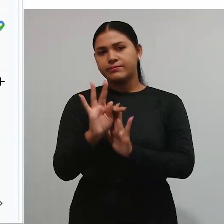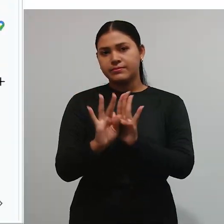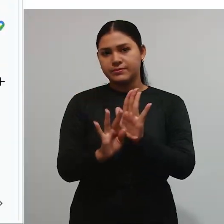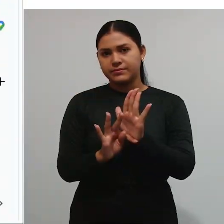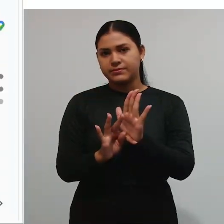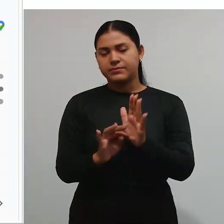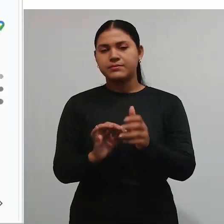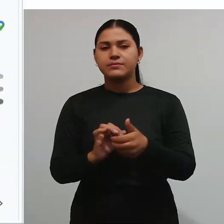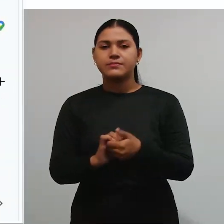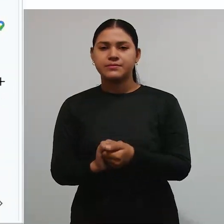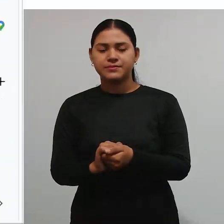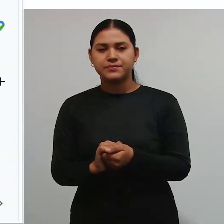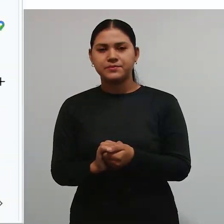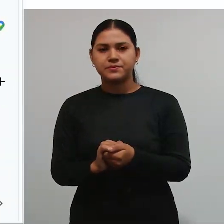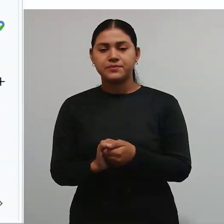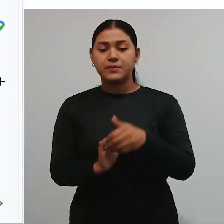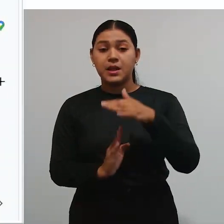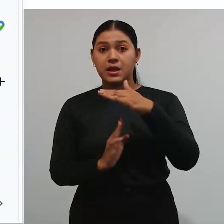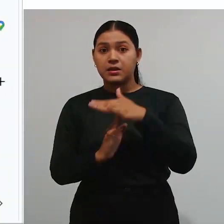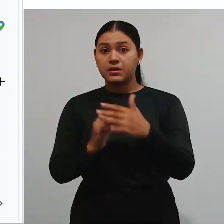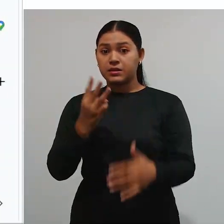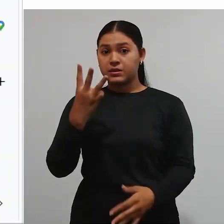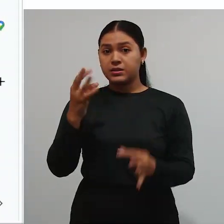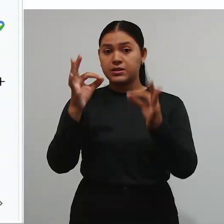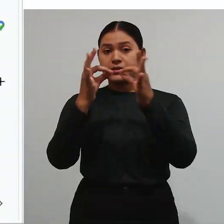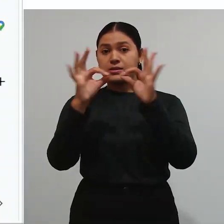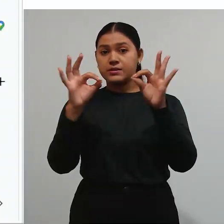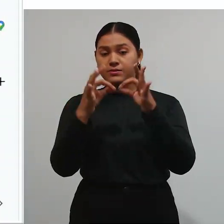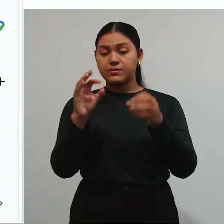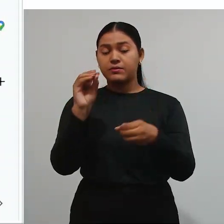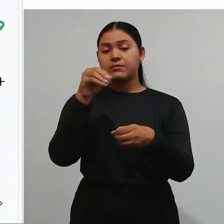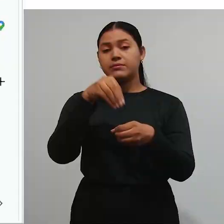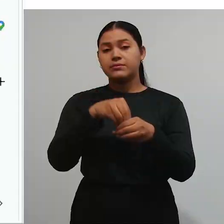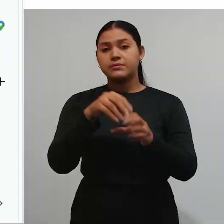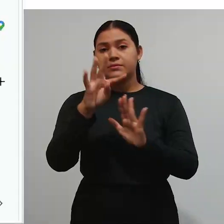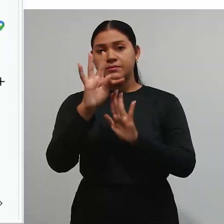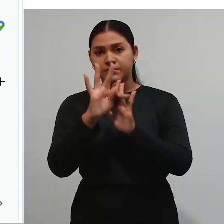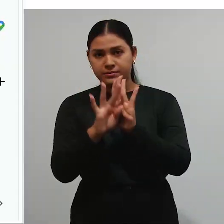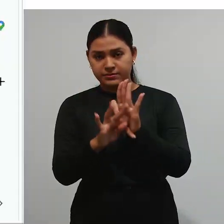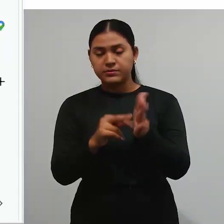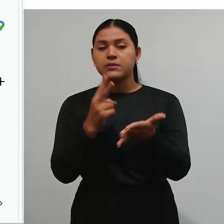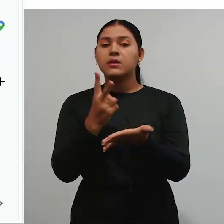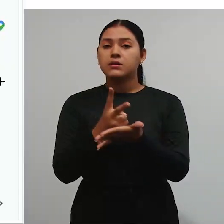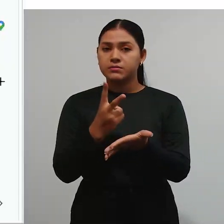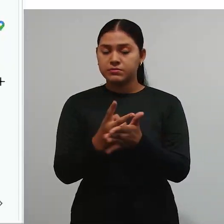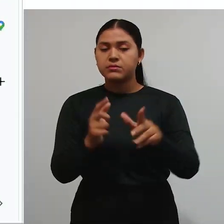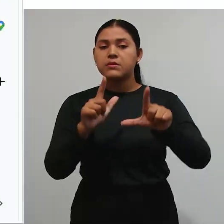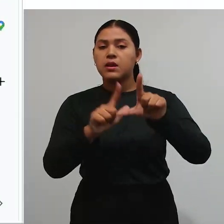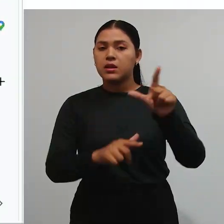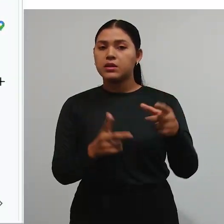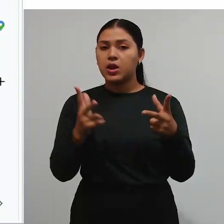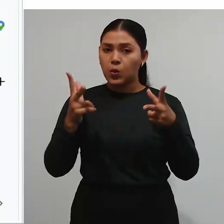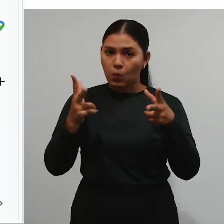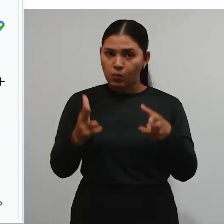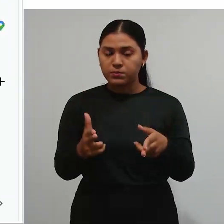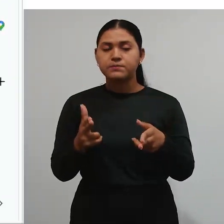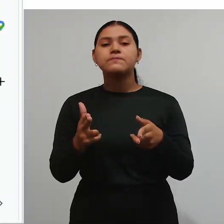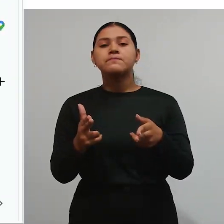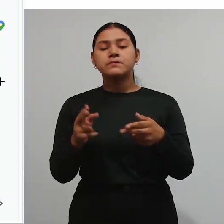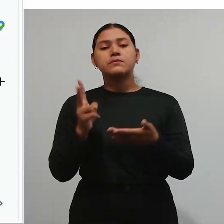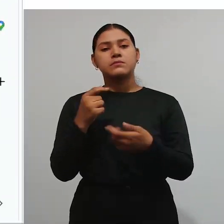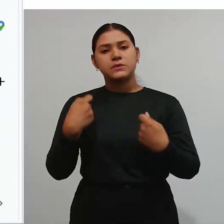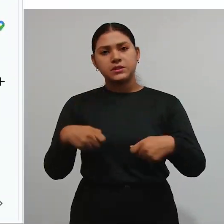curta até 3 linhas, integrada ao texto, mesmo tamanho da fonte, destacadas o início e o